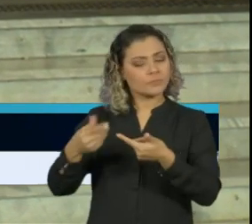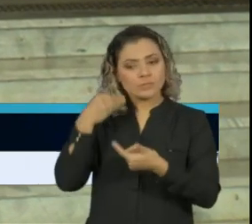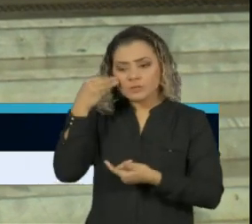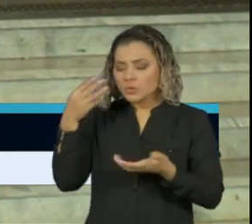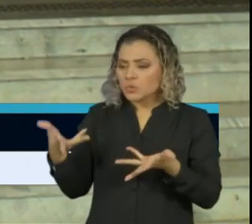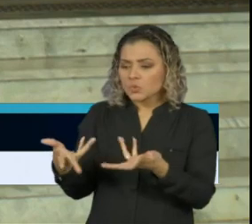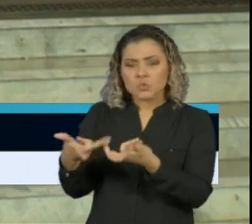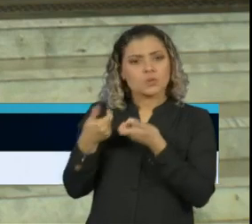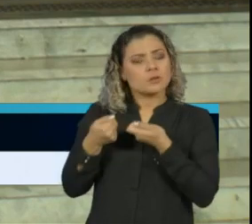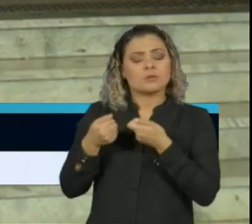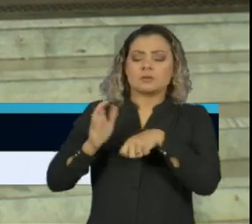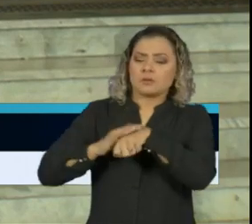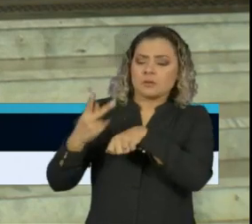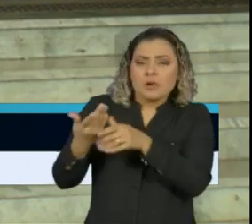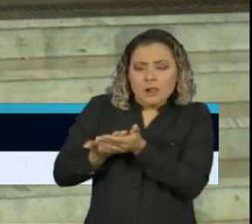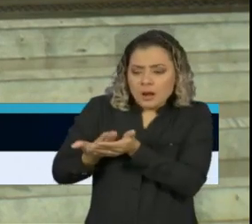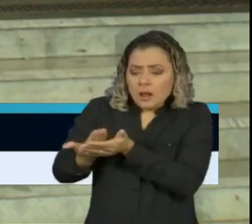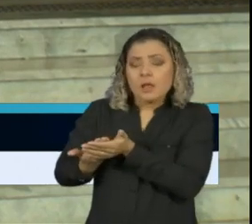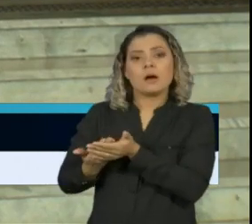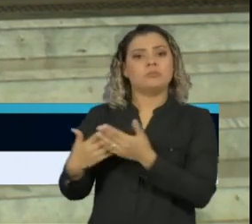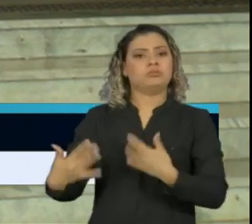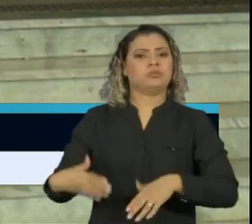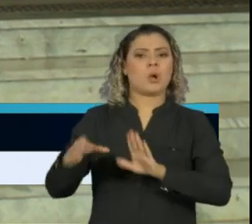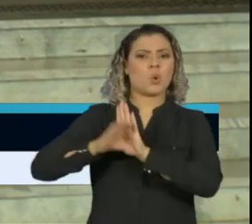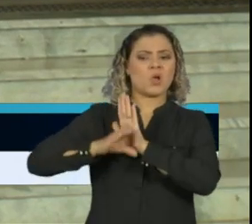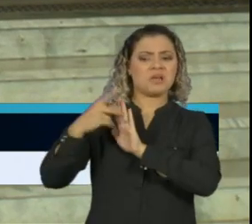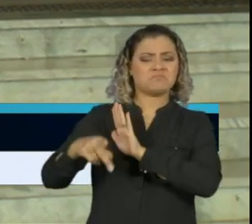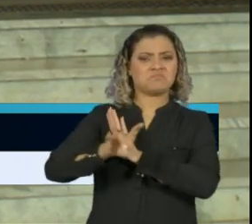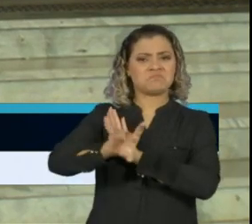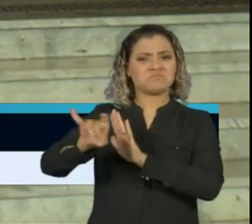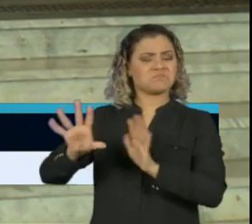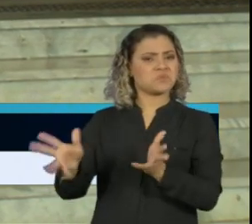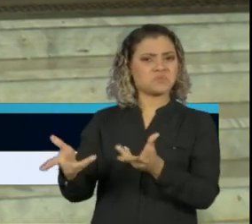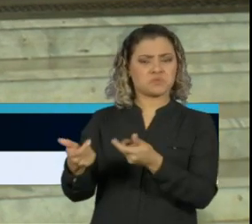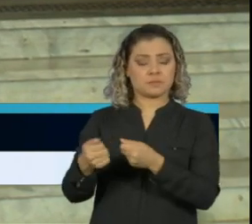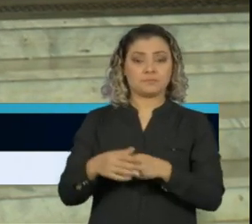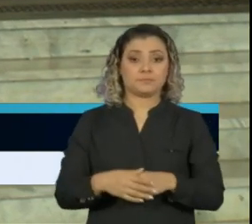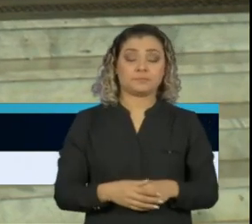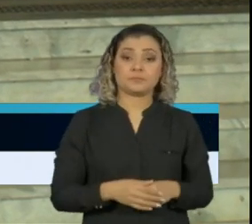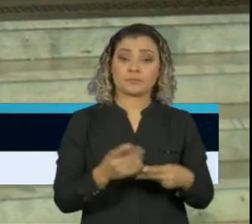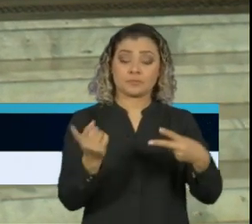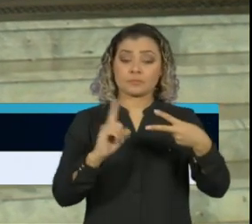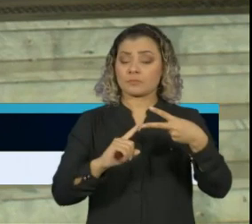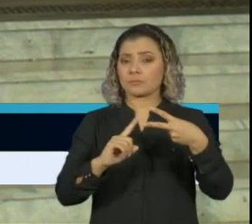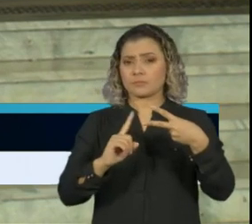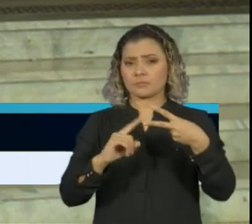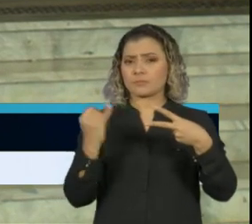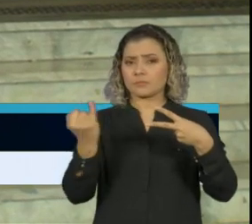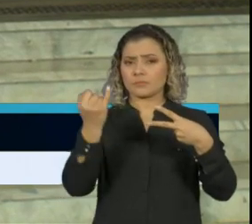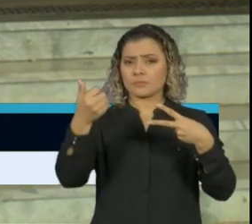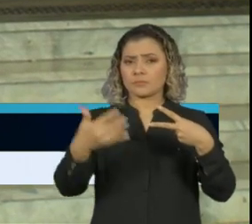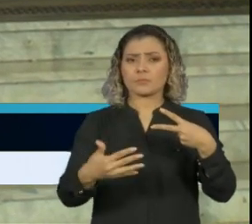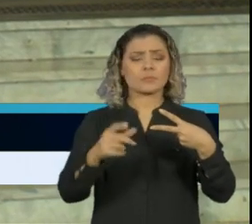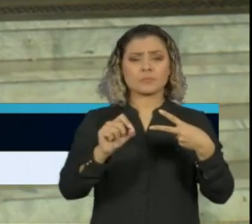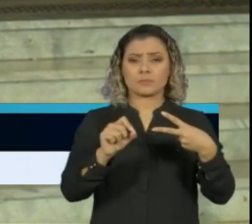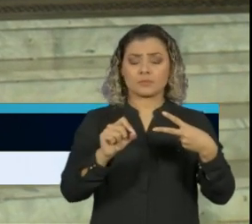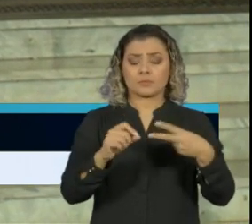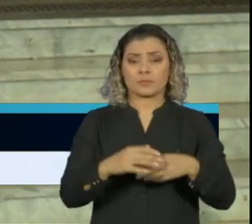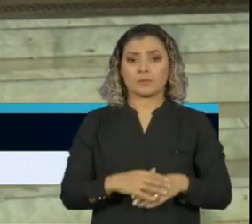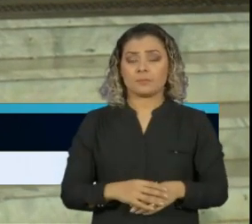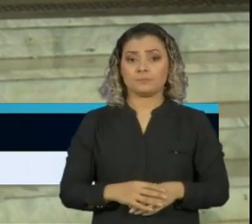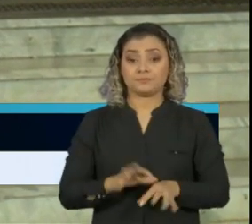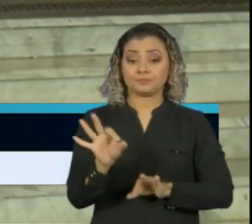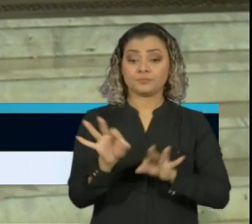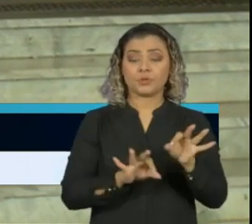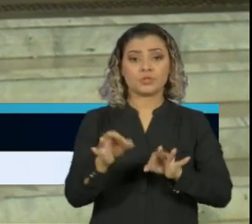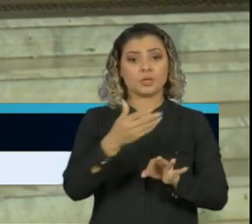experiente, individualmente com grandes currículos. O segundo ponto que eu acho importante é dizer que o plano do governo